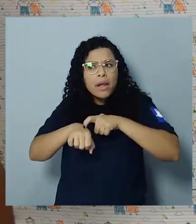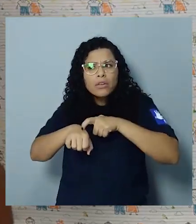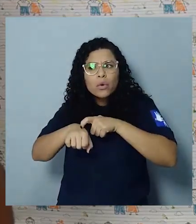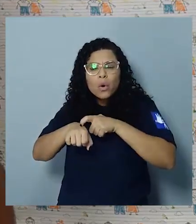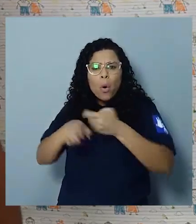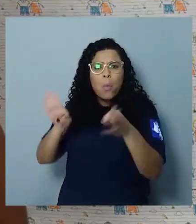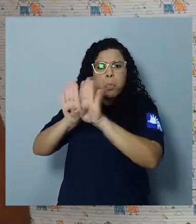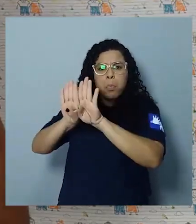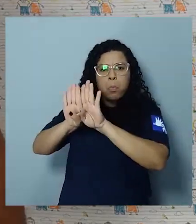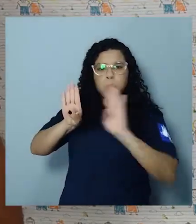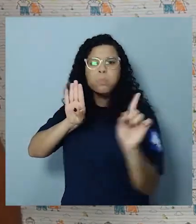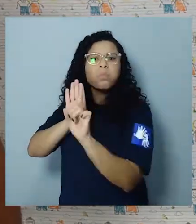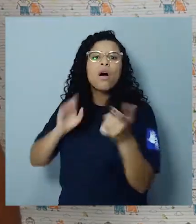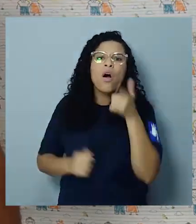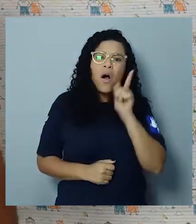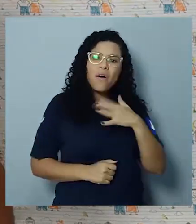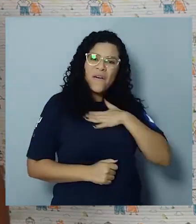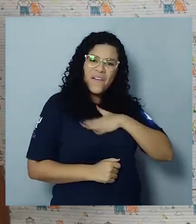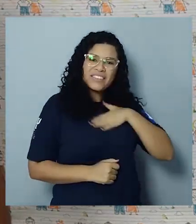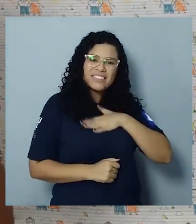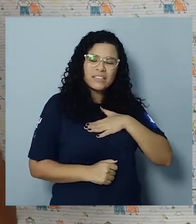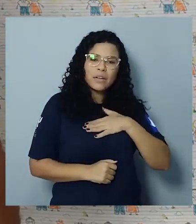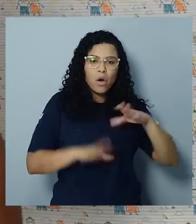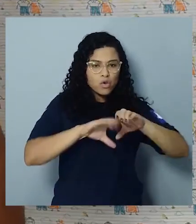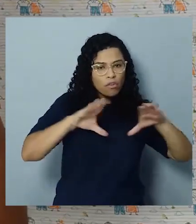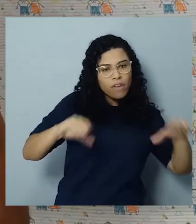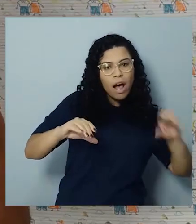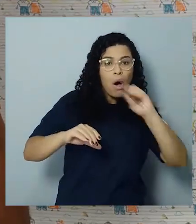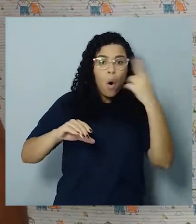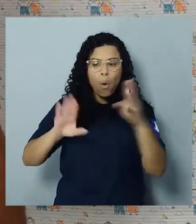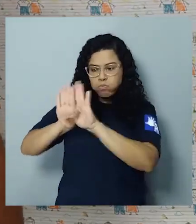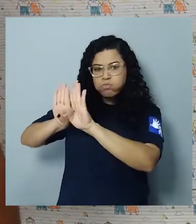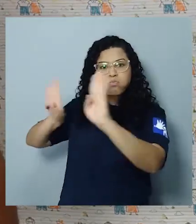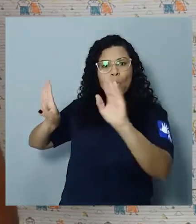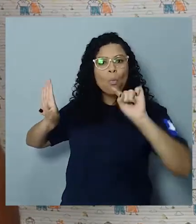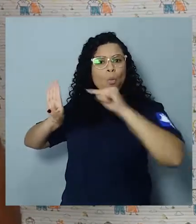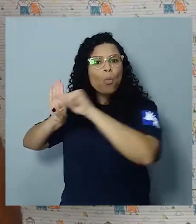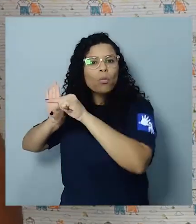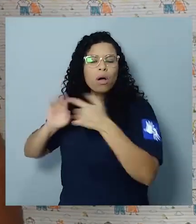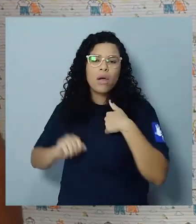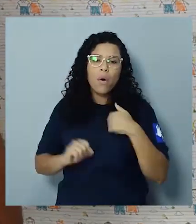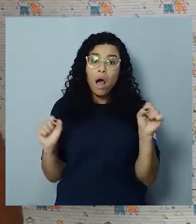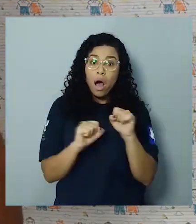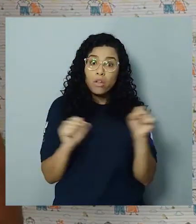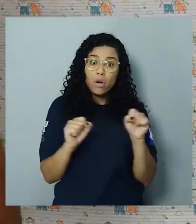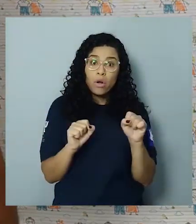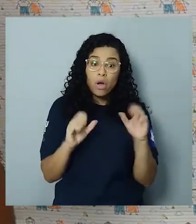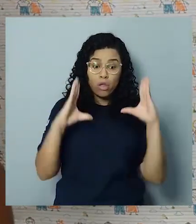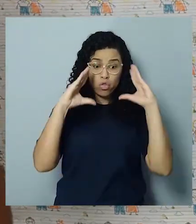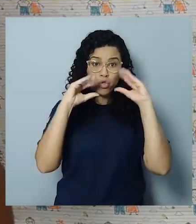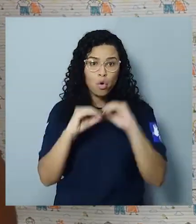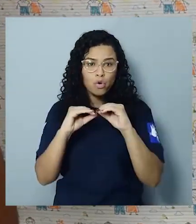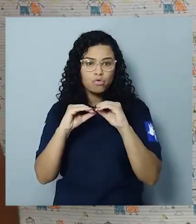atrás do armário do sofá de móveis ou dentro de um buraquinho da parede eu gosto mesmo é que sair